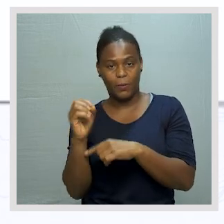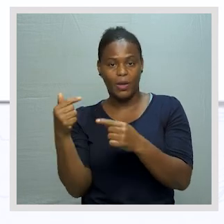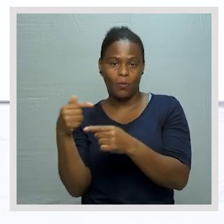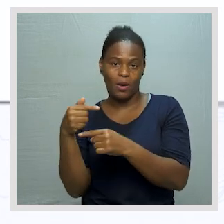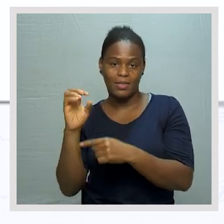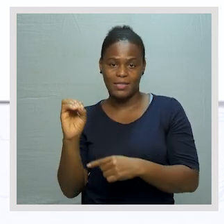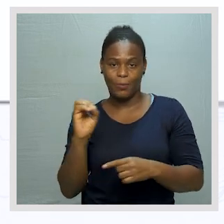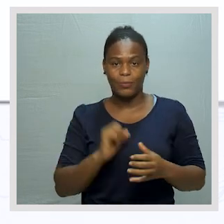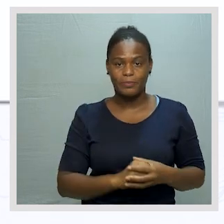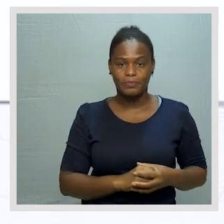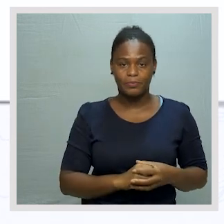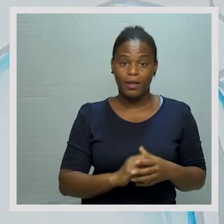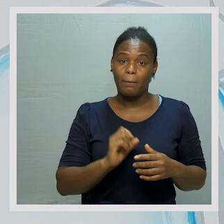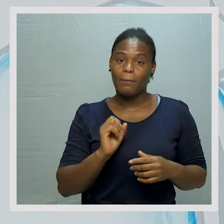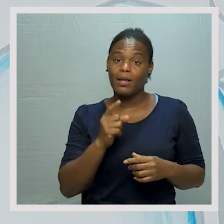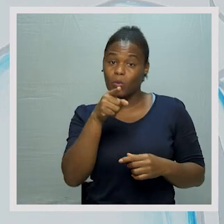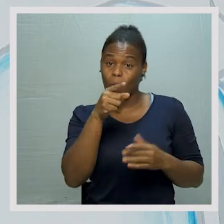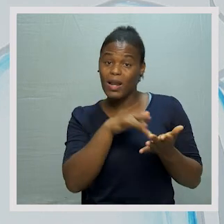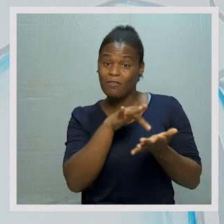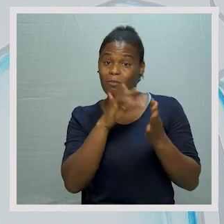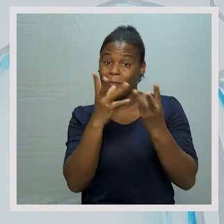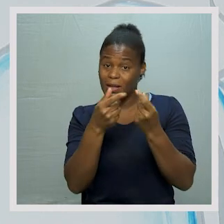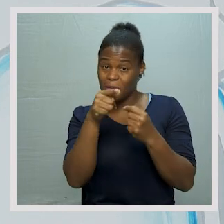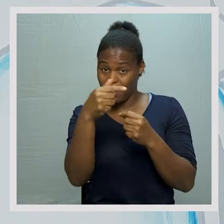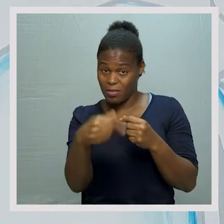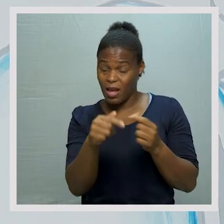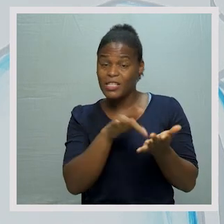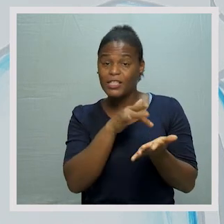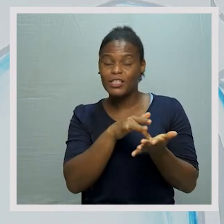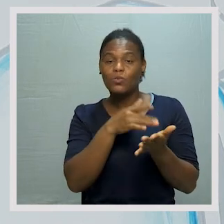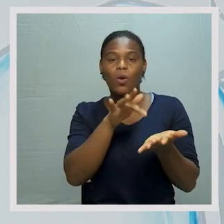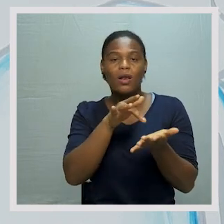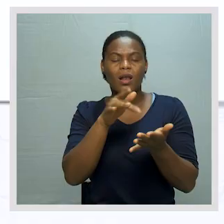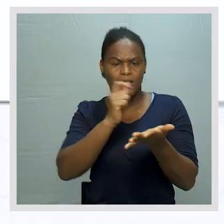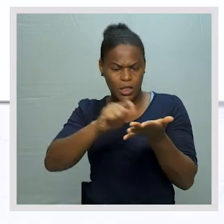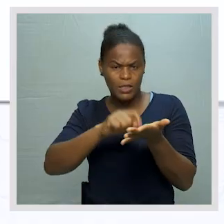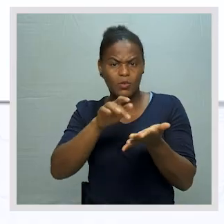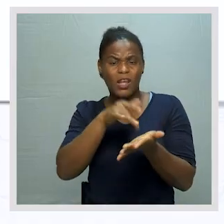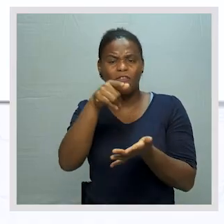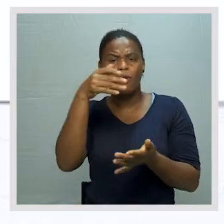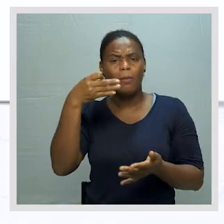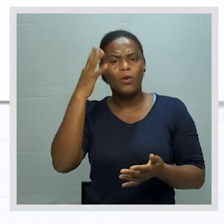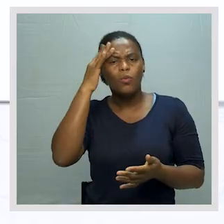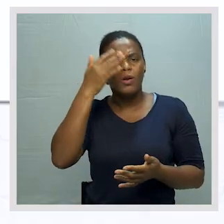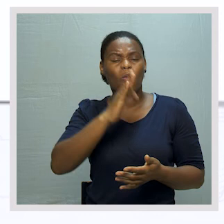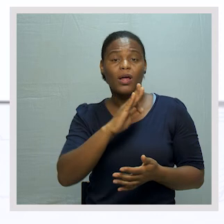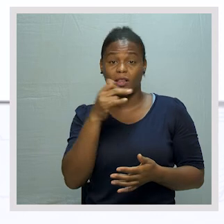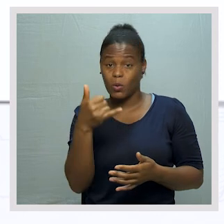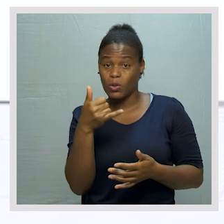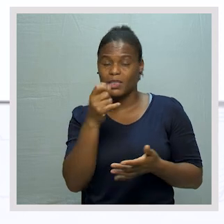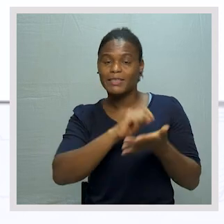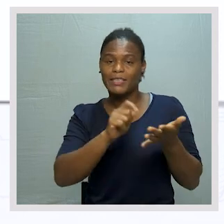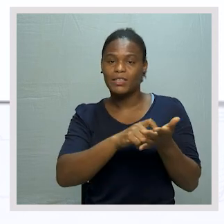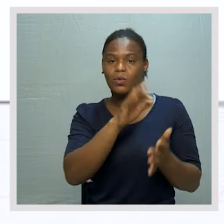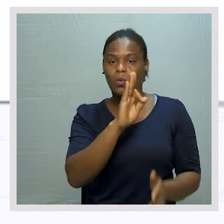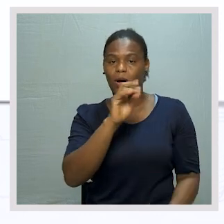0 igual a 0. Para os que têm livro de matemática, os exercícios estão no livro, na página 42, que são